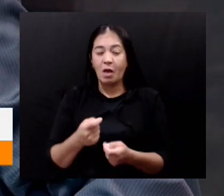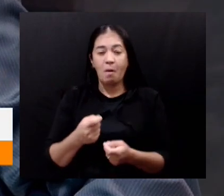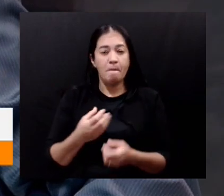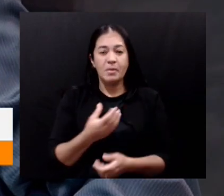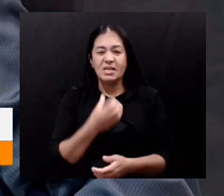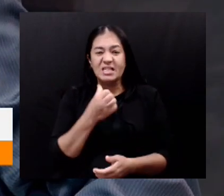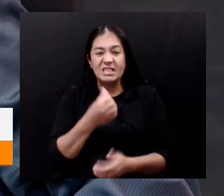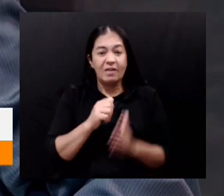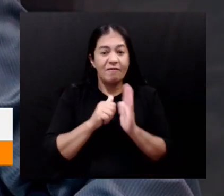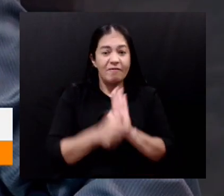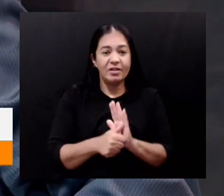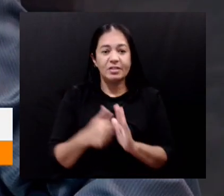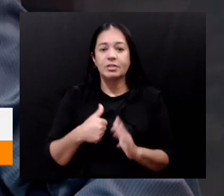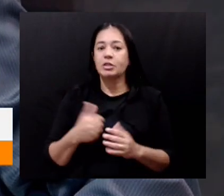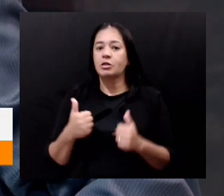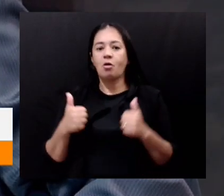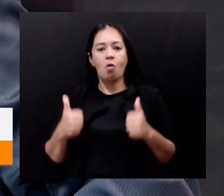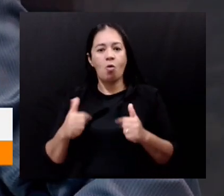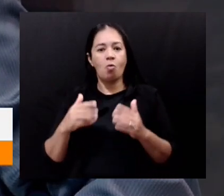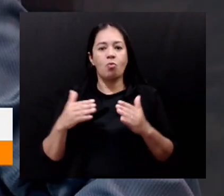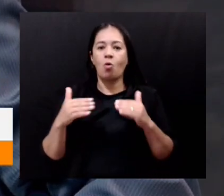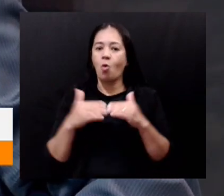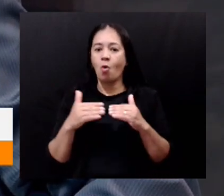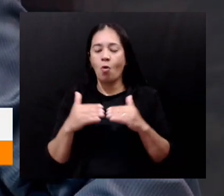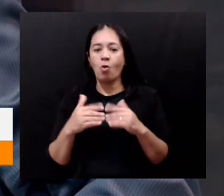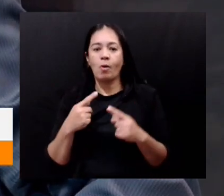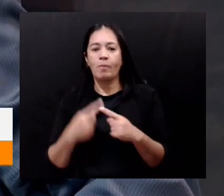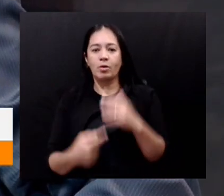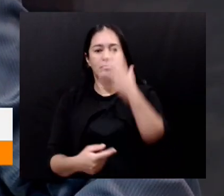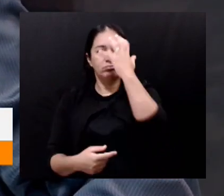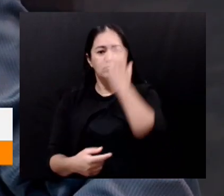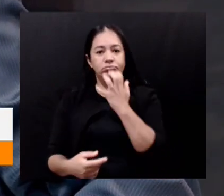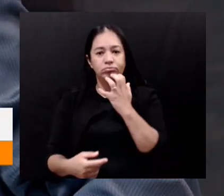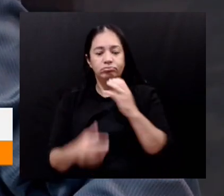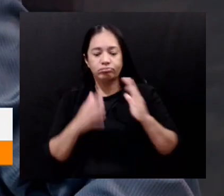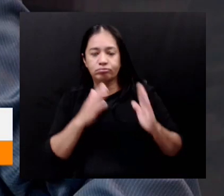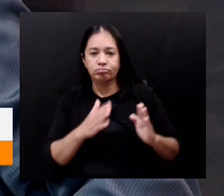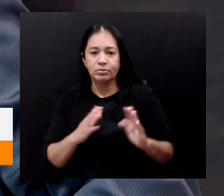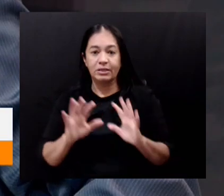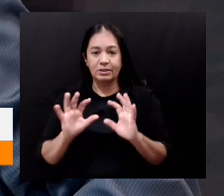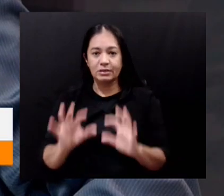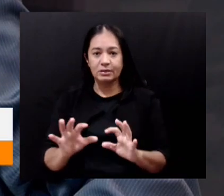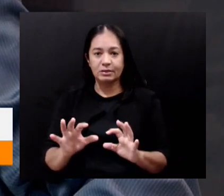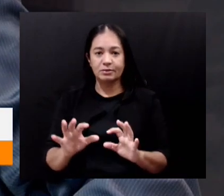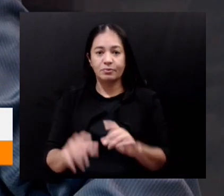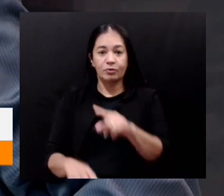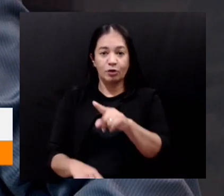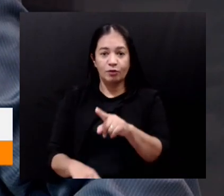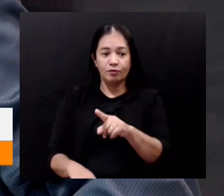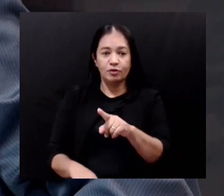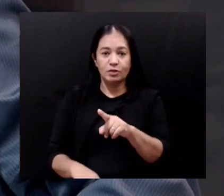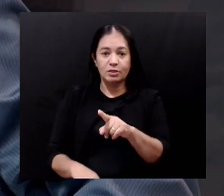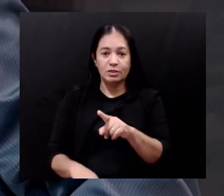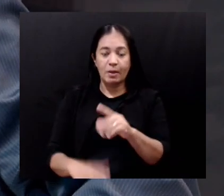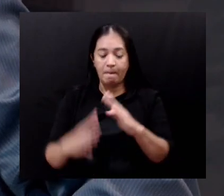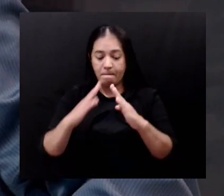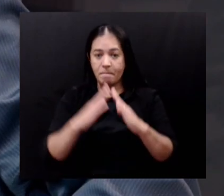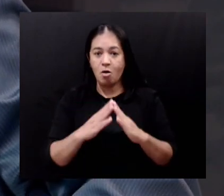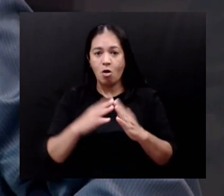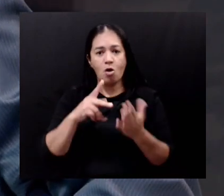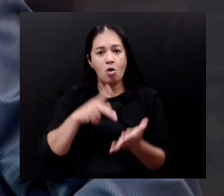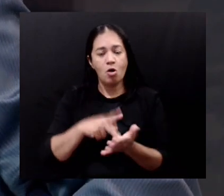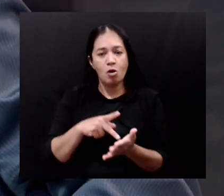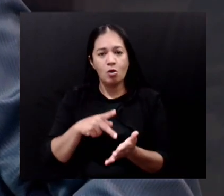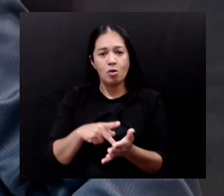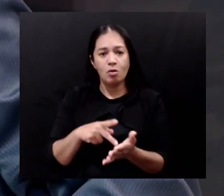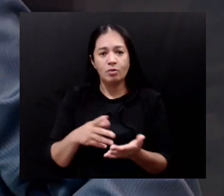favor disso, porque a Uhum. seriedade do processo é exatamente essa. Hum. Você está lá residindo de verdade, né. Muitos